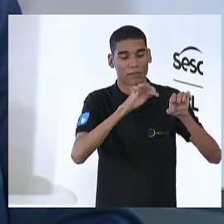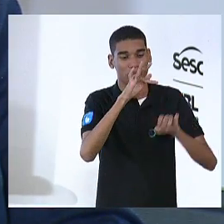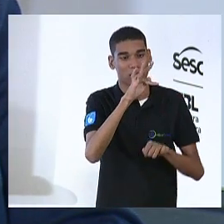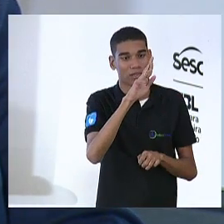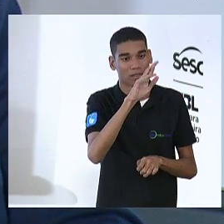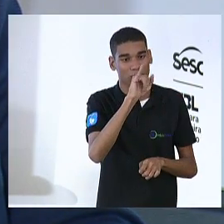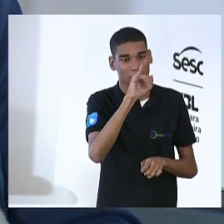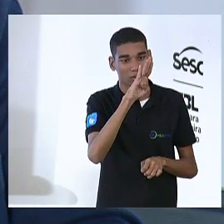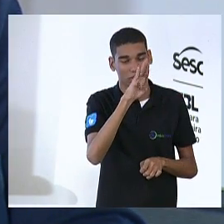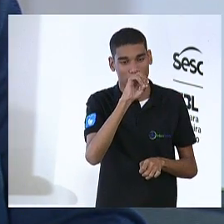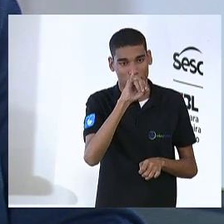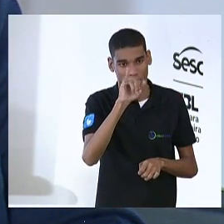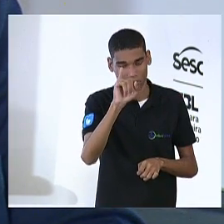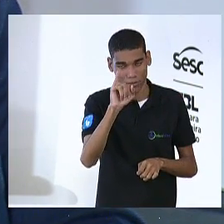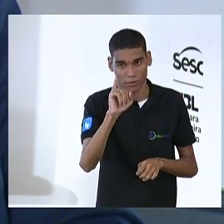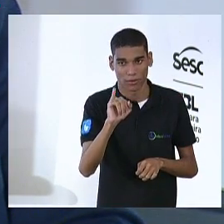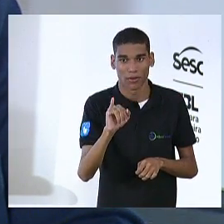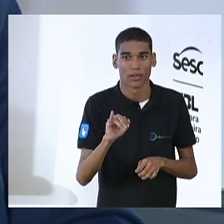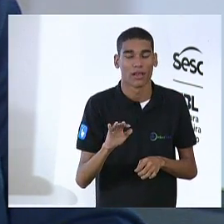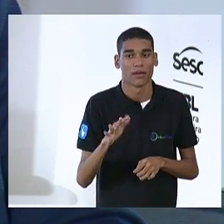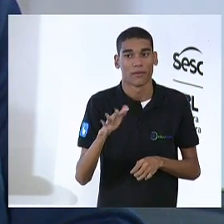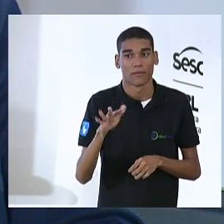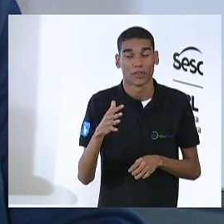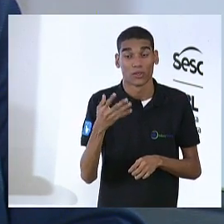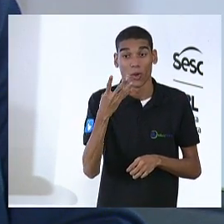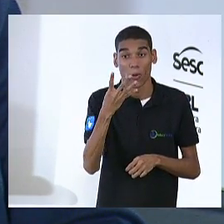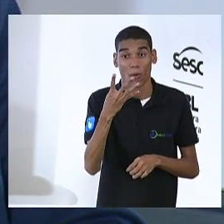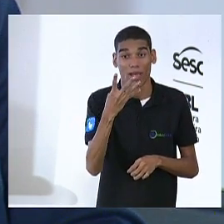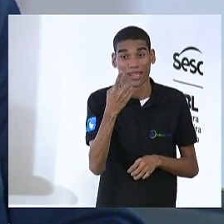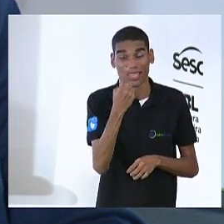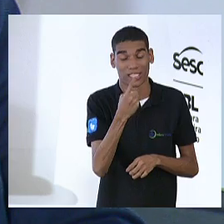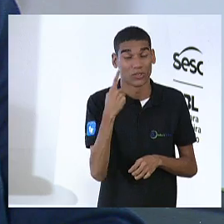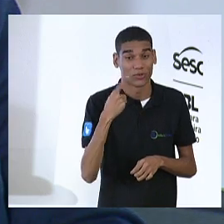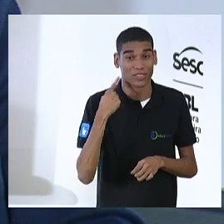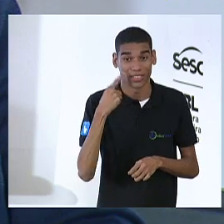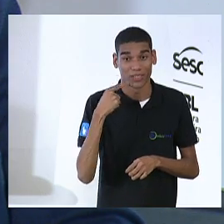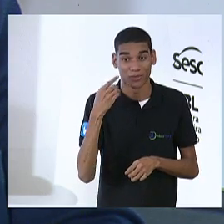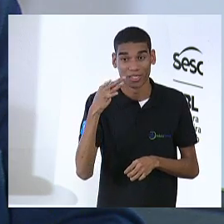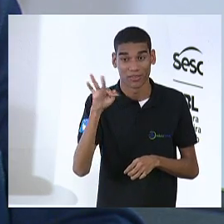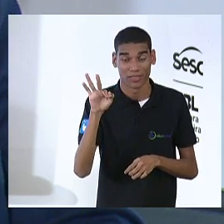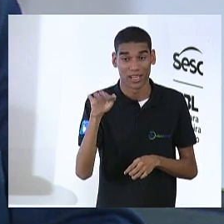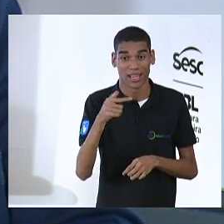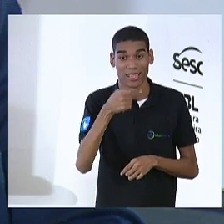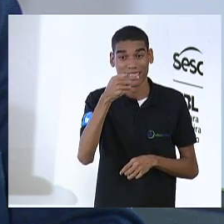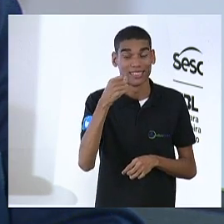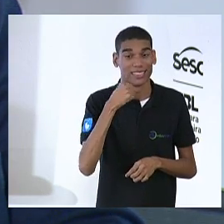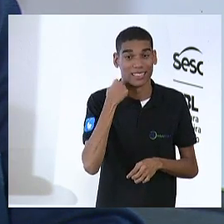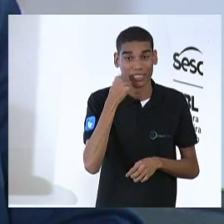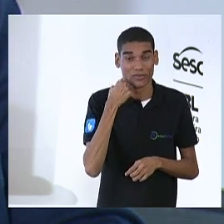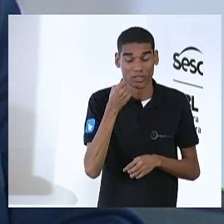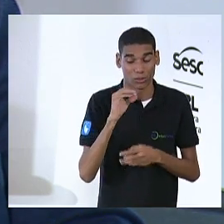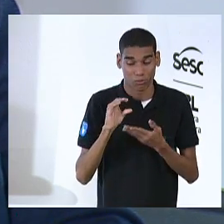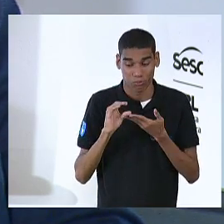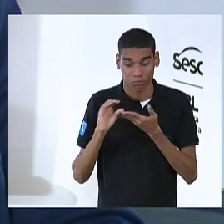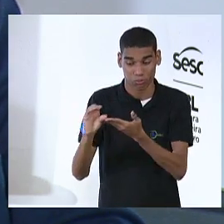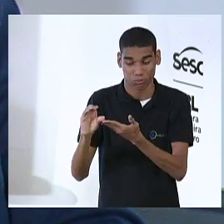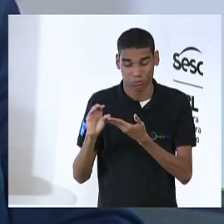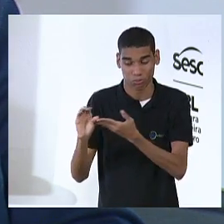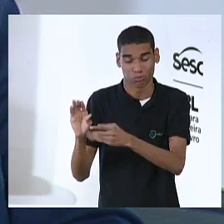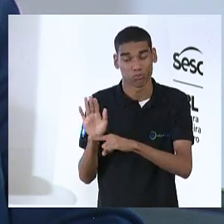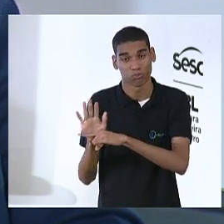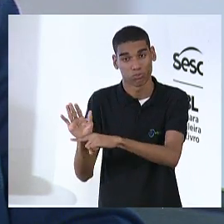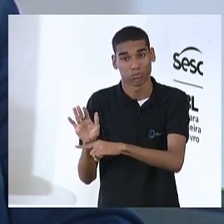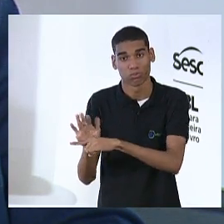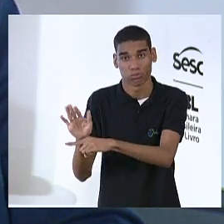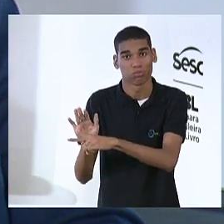bancou, na última eleição, 41 deputados federais e 7 senadores. dos 41 deputados federais, 40 votaram